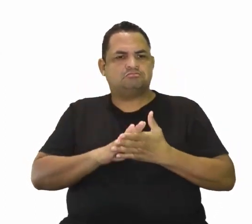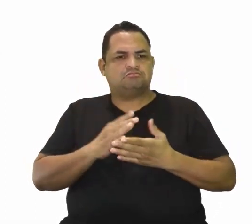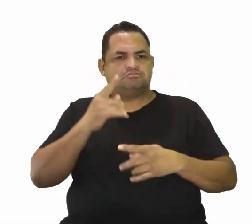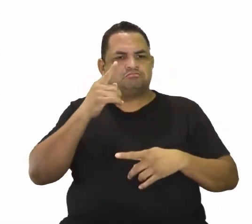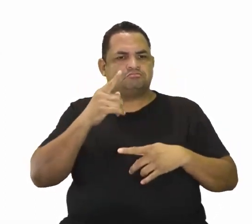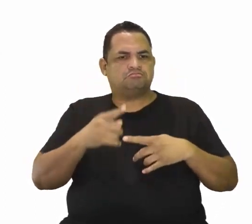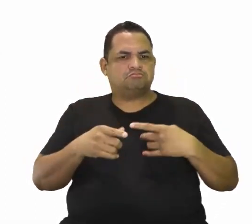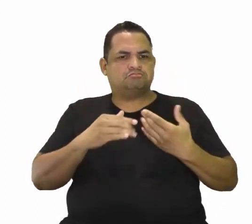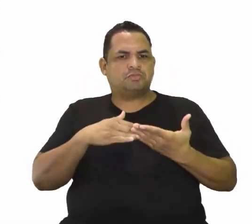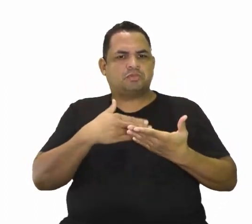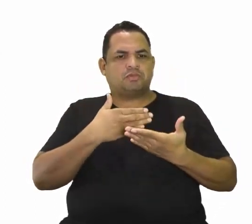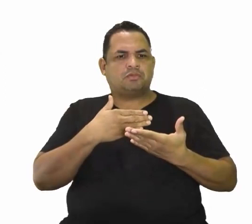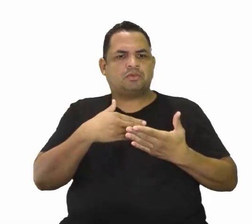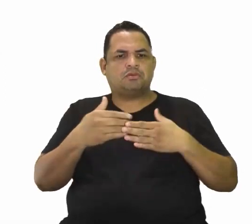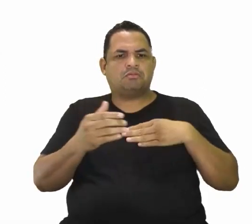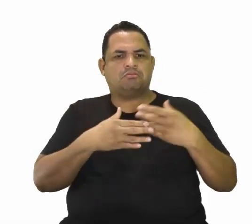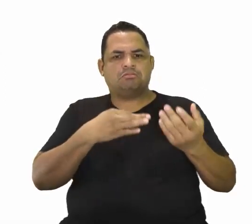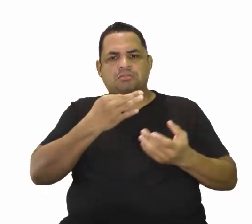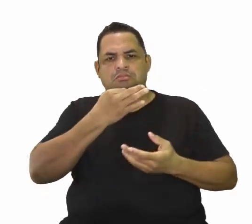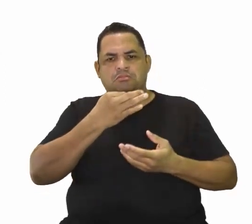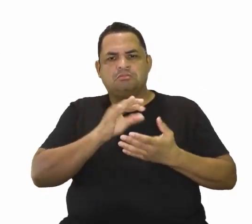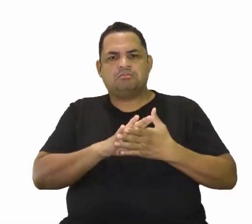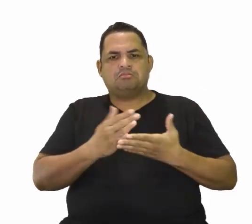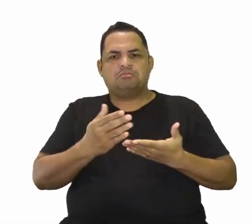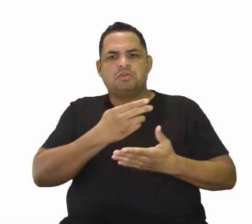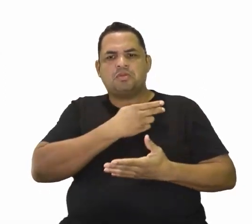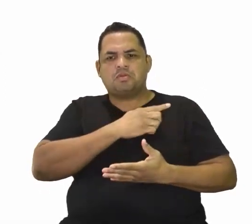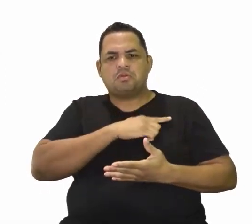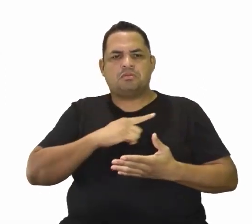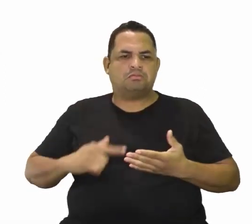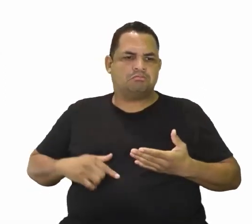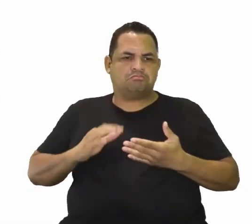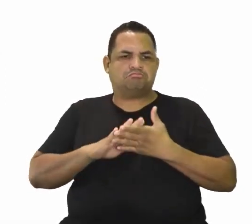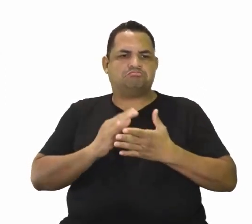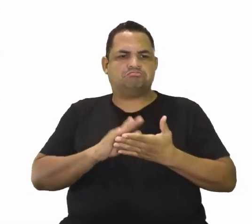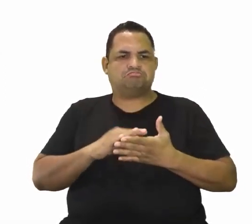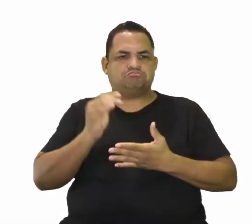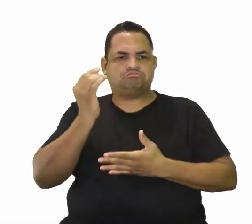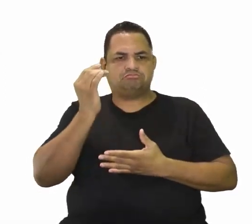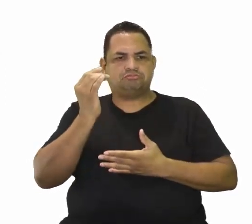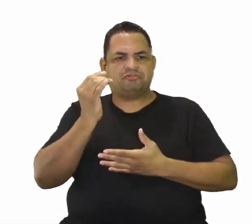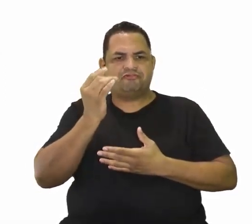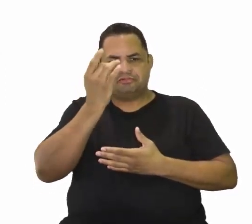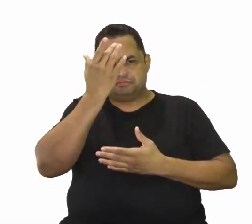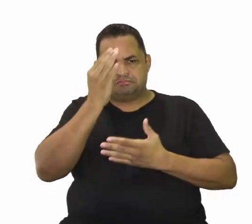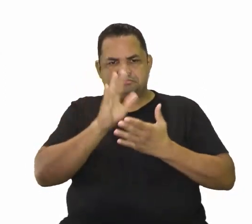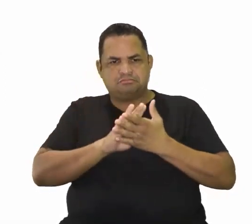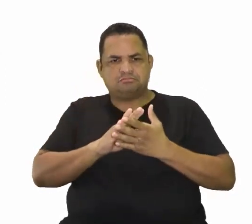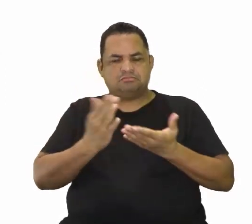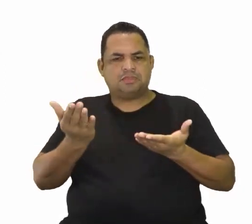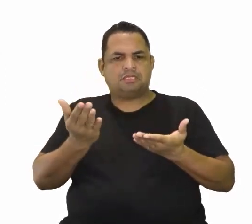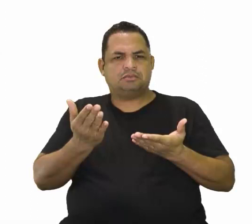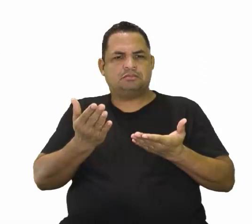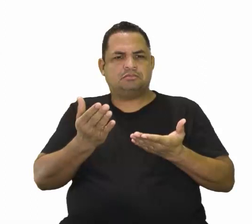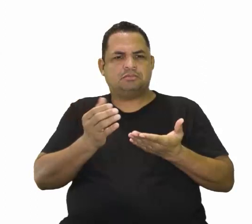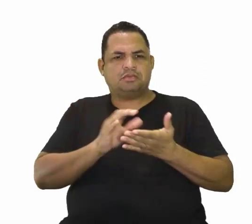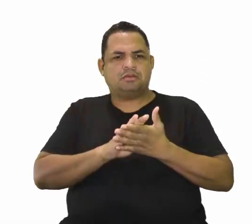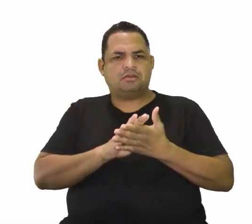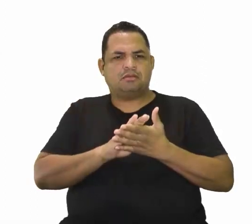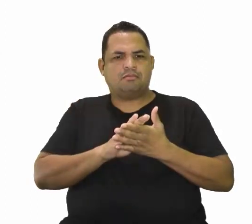de crítica aos seus governos, facilitando, assim, a manipulação da opinião pública.